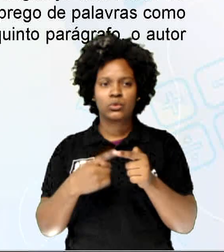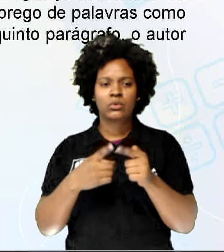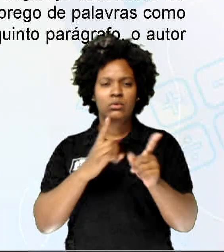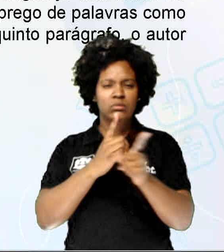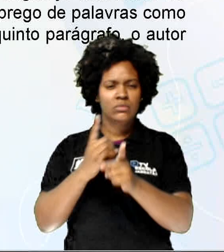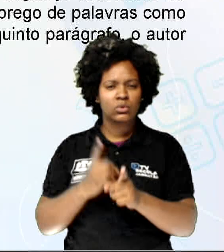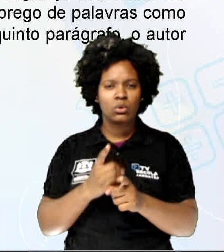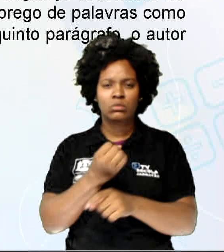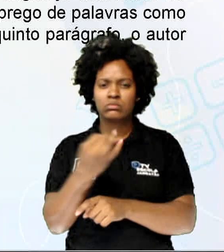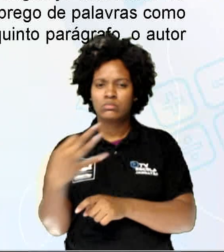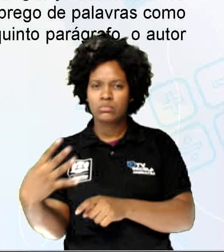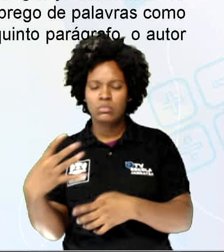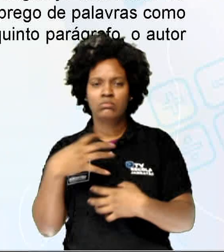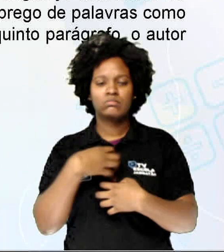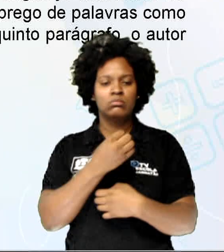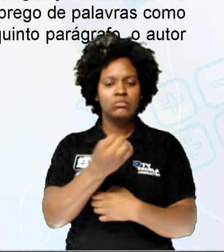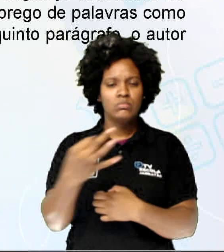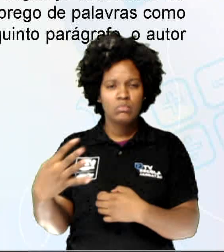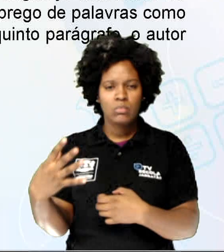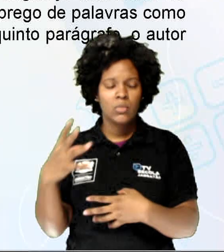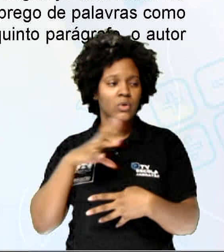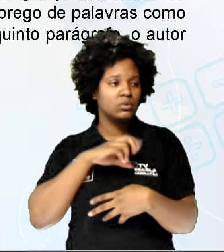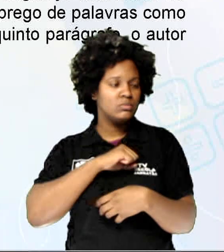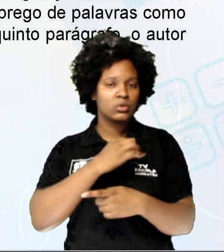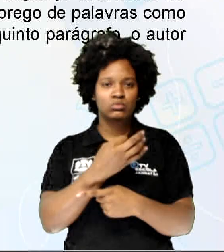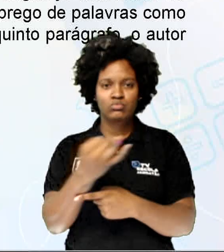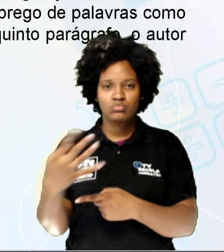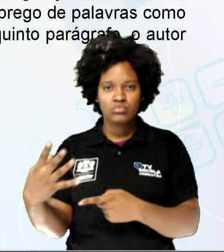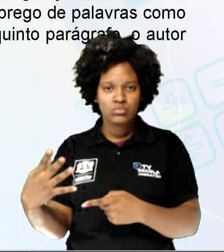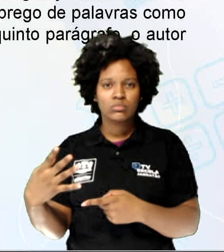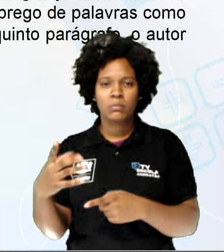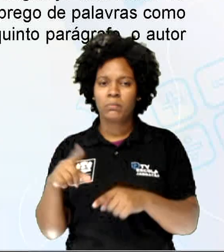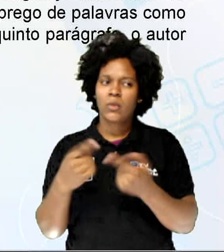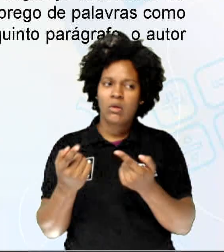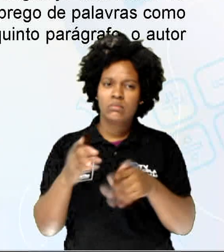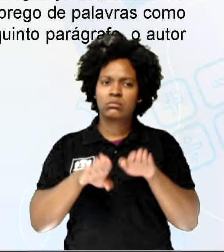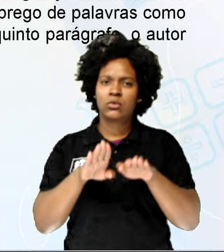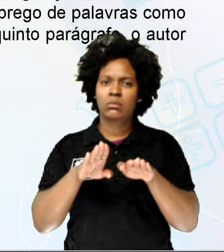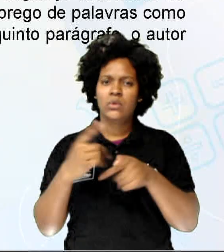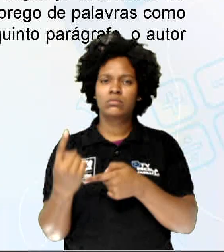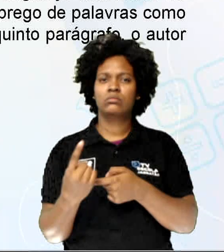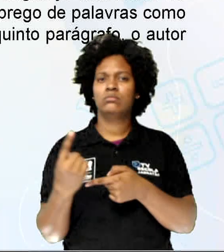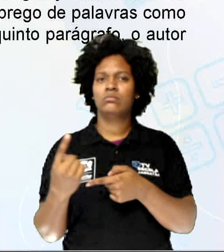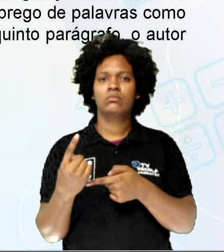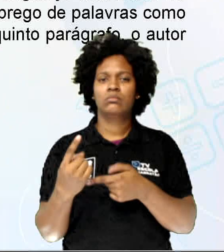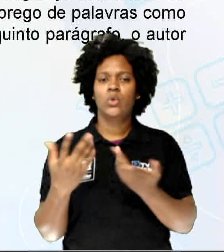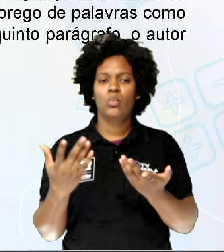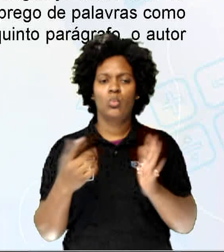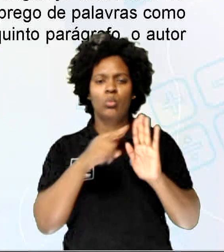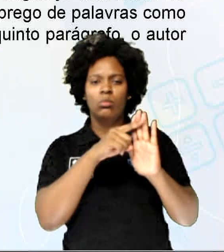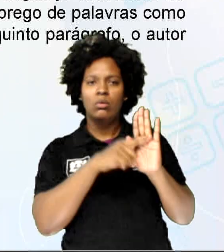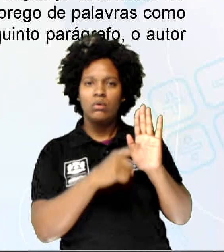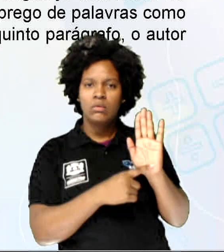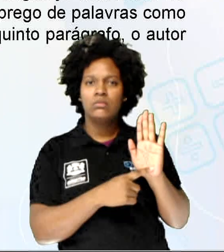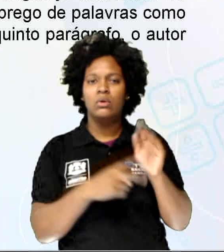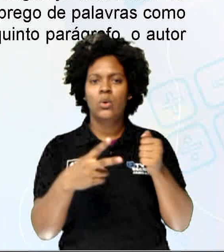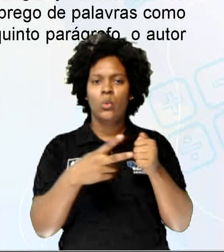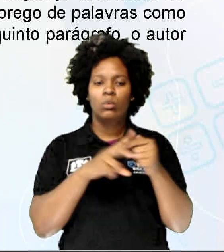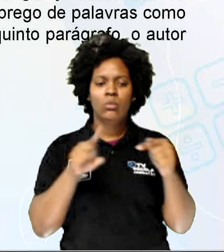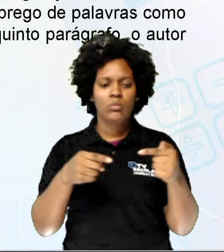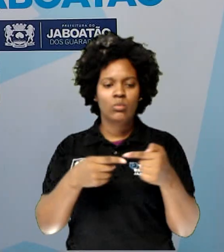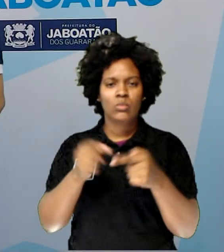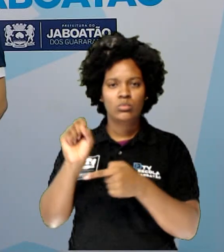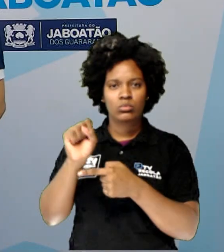no plural, sentem está no plural, amam está no plural, só que depende está no singular. Então, se a regra diz que o verbo concorda